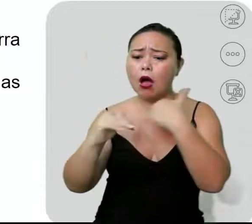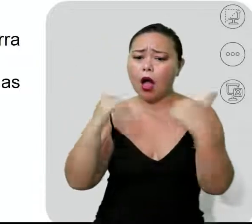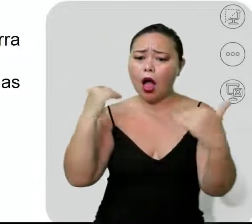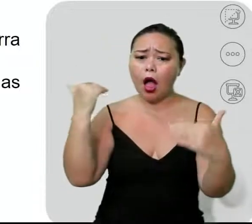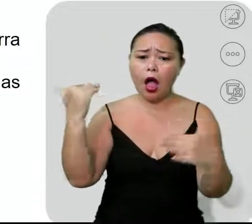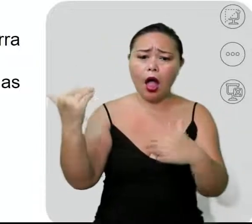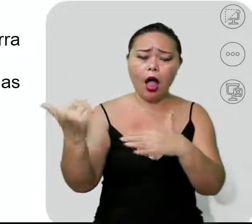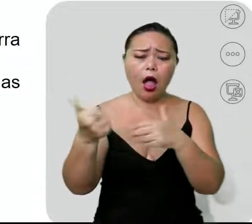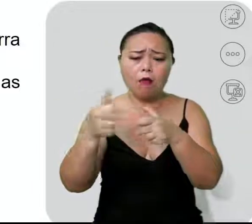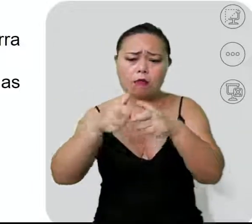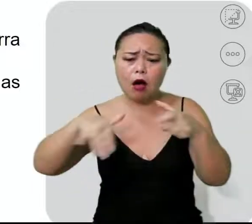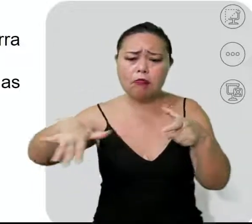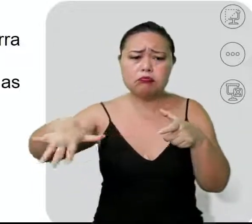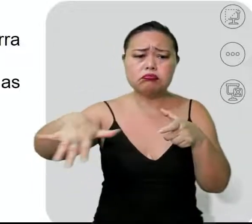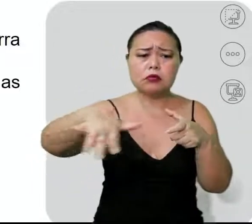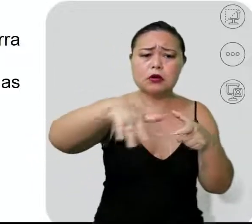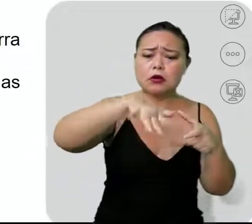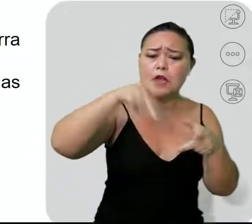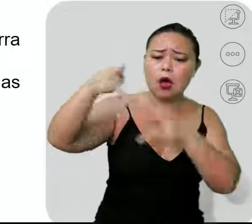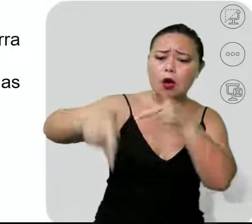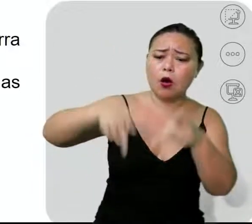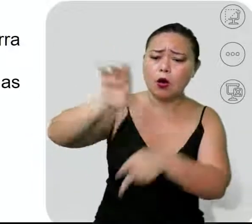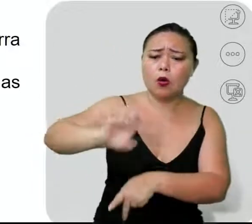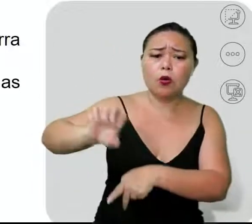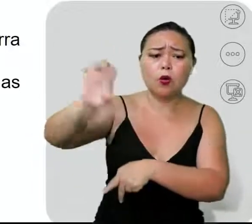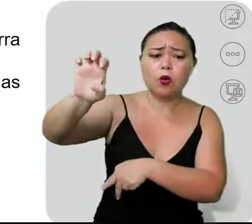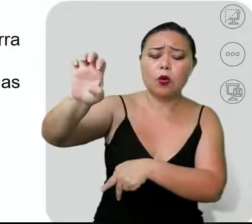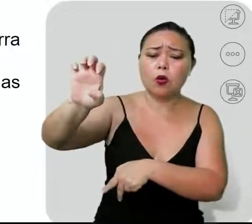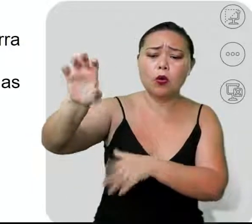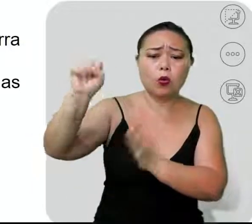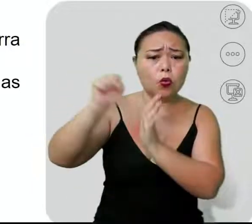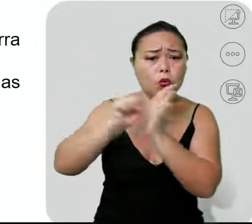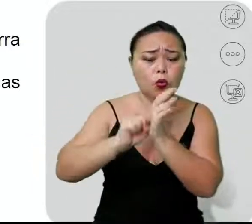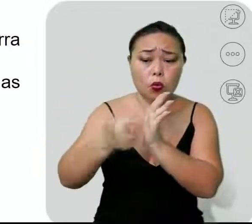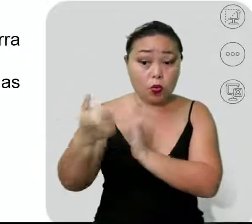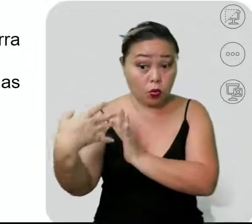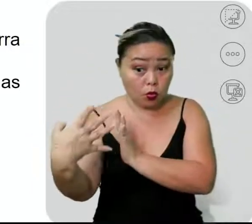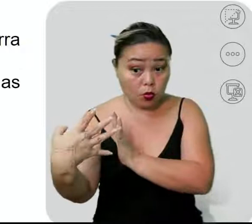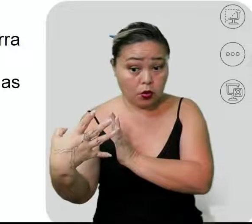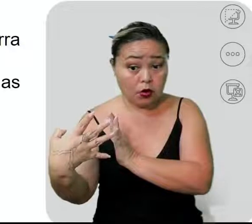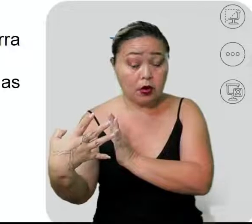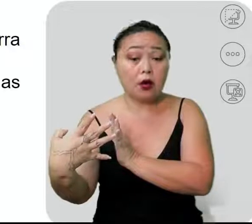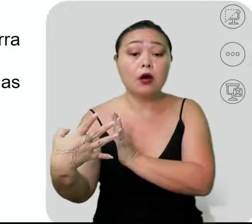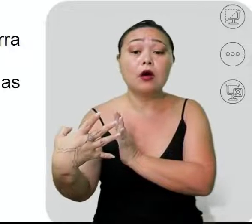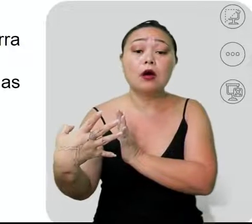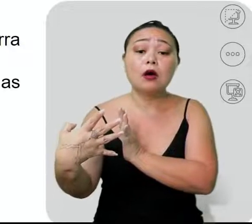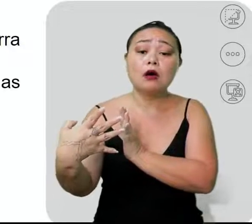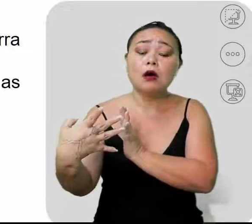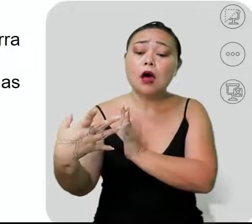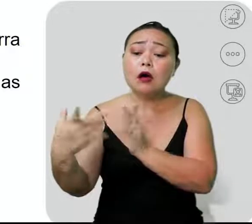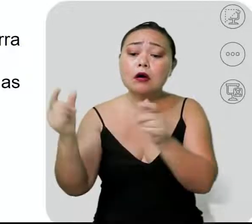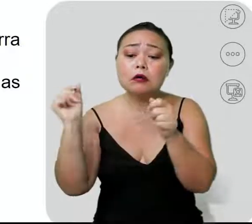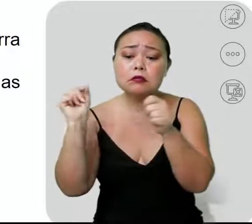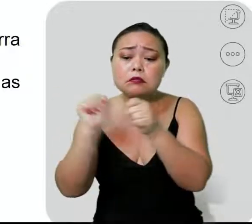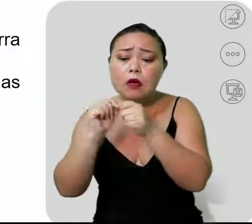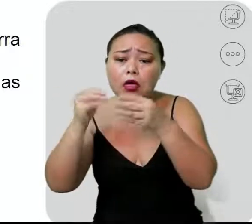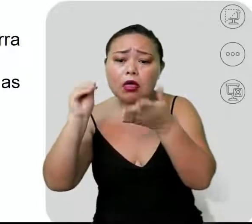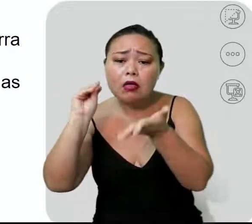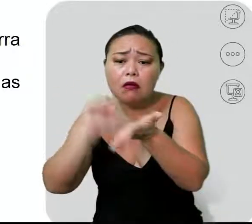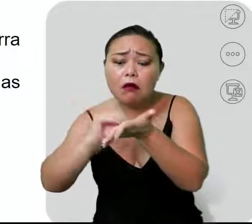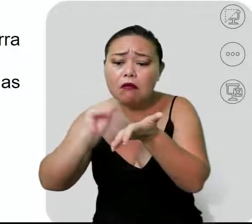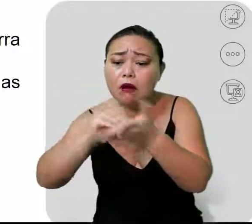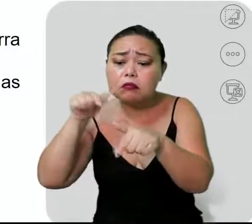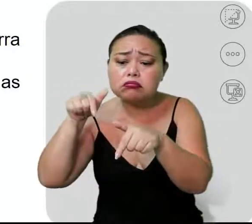dizimou grande parte da população Europeia no século 14 provocando